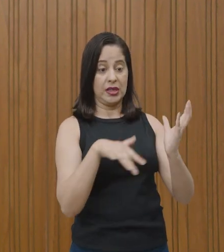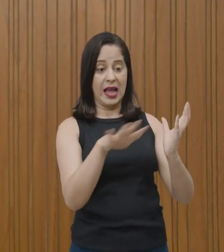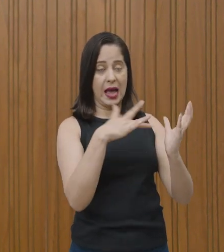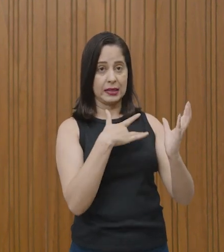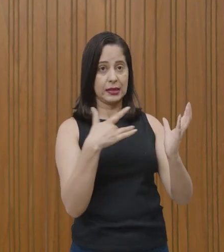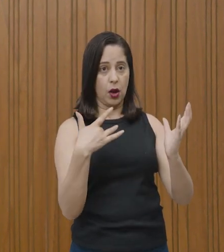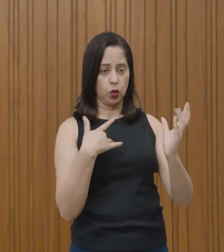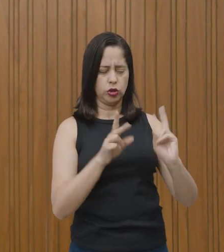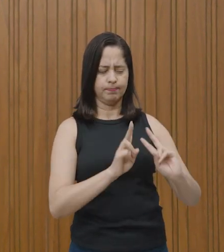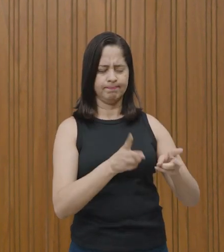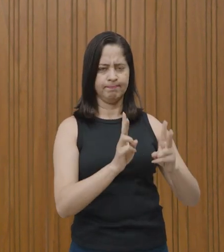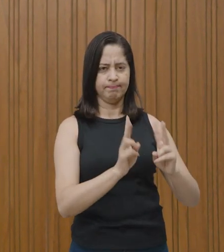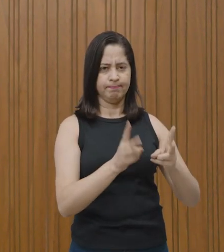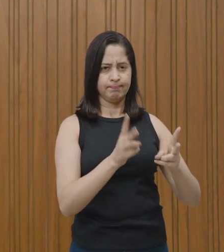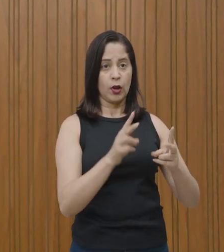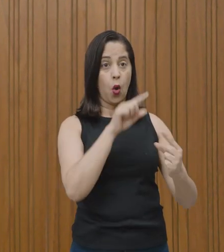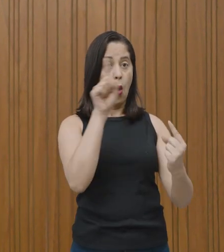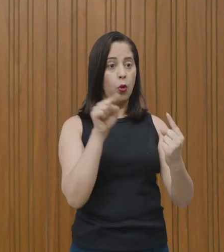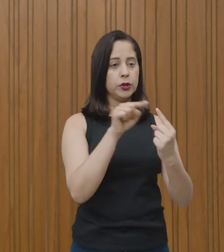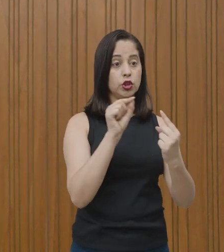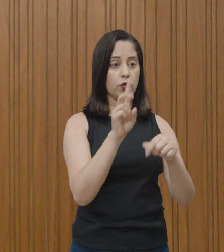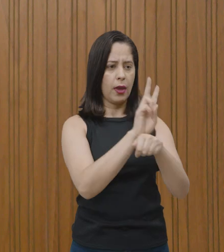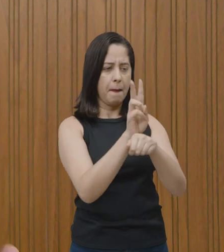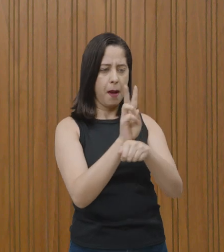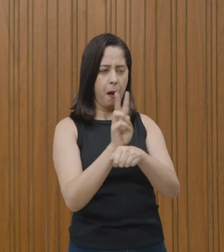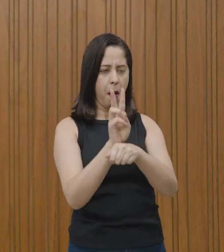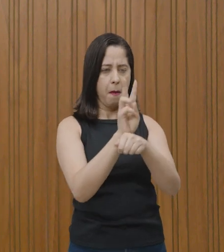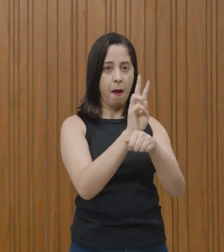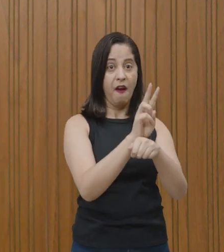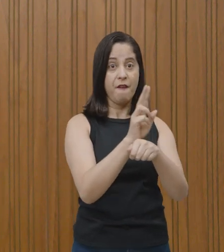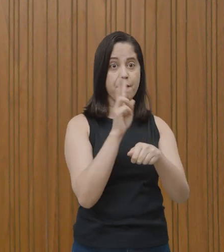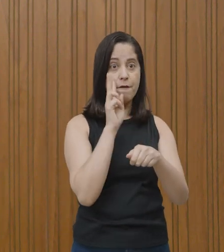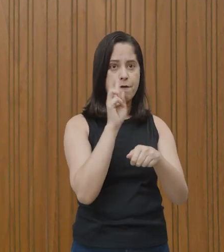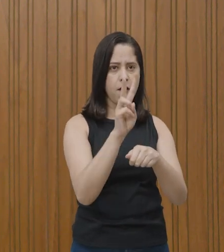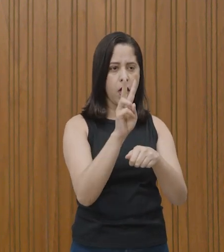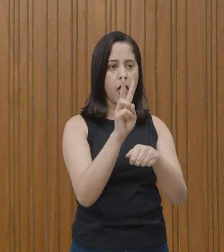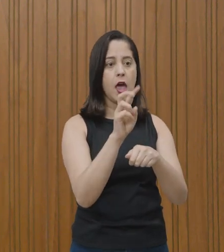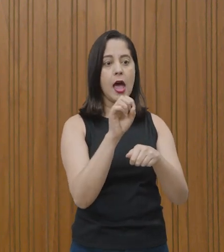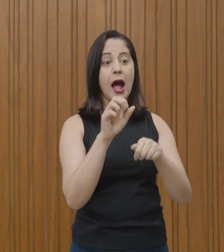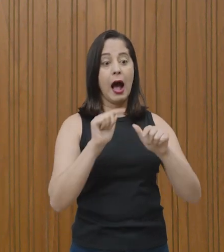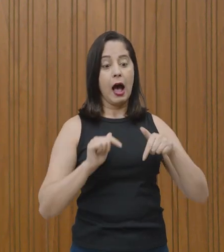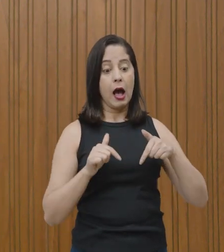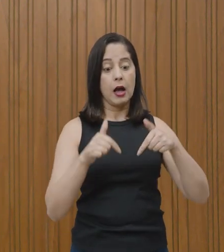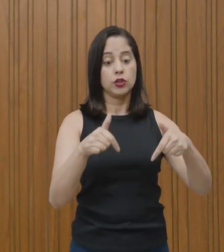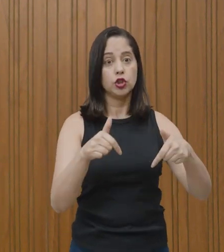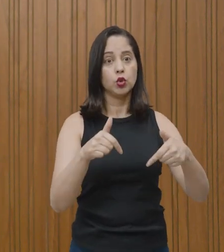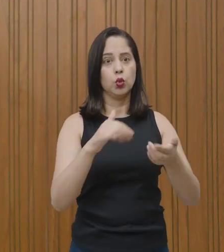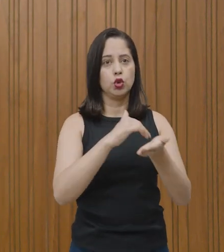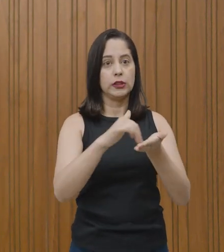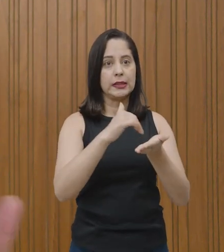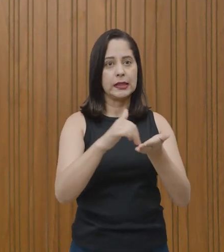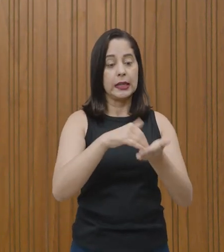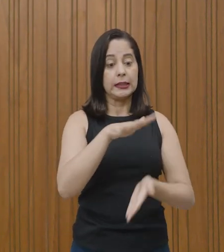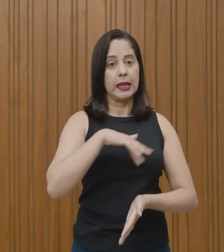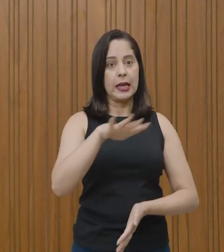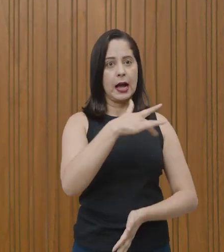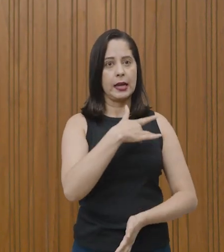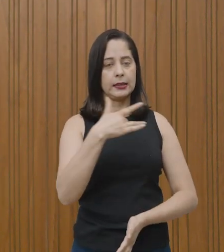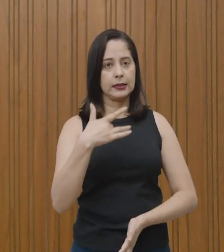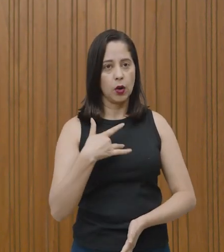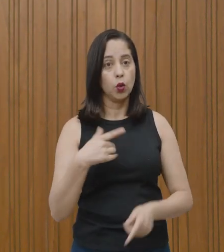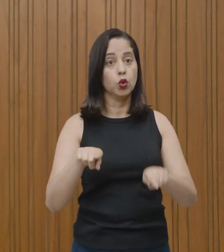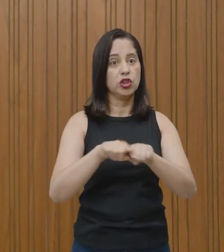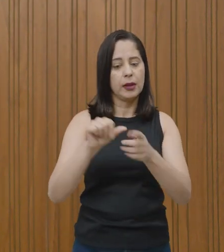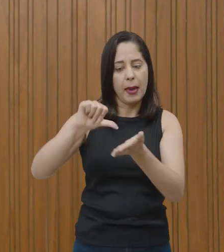Casa, da Câmara Municipal, e trata de fiscalizar e de acompanhar as ações de saúde, né, da Secretaria de